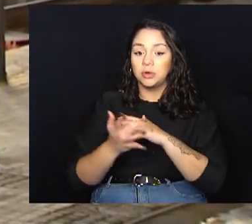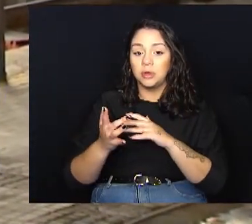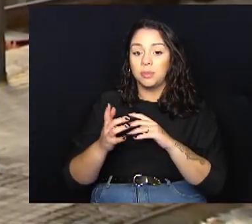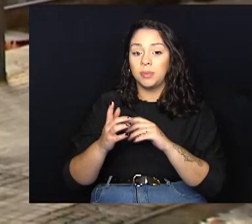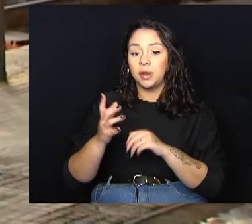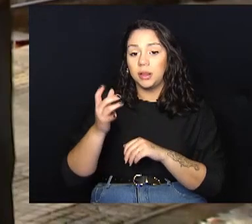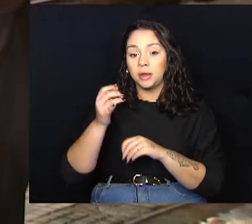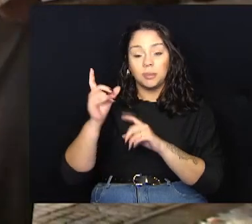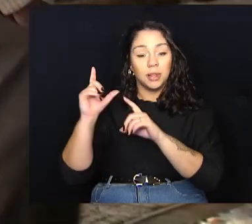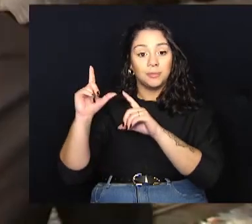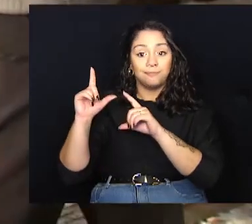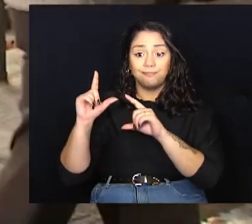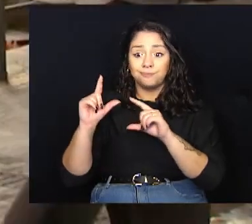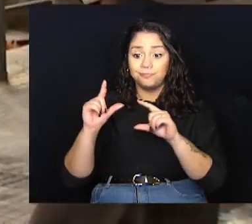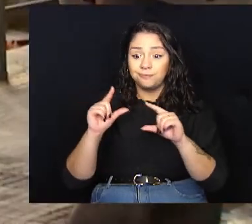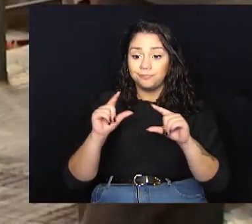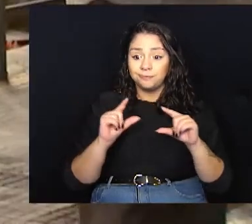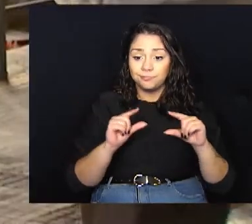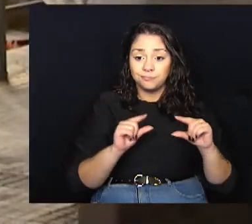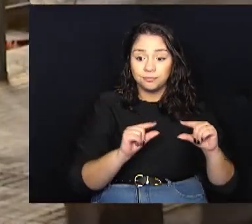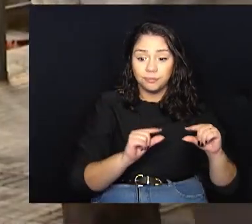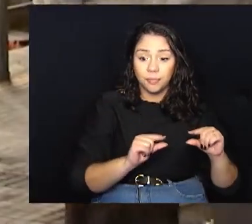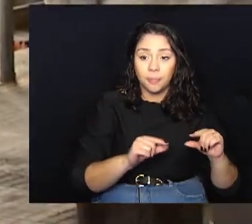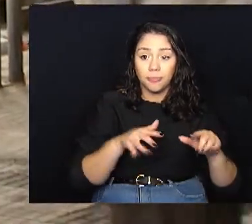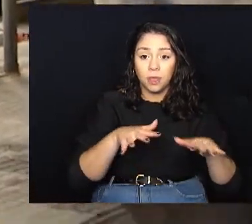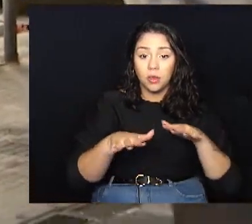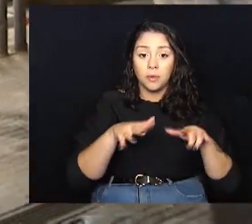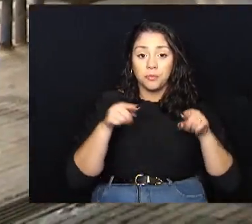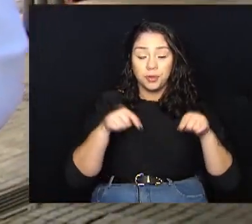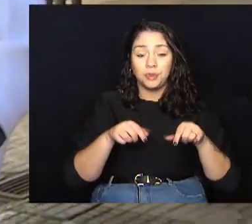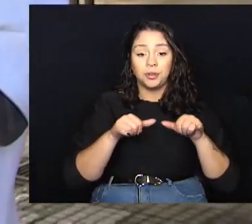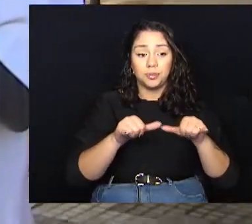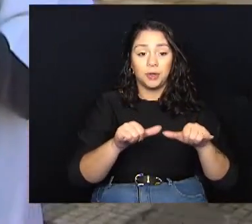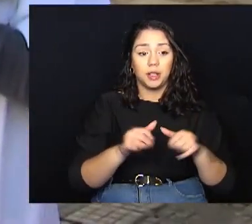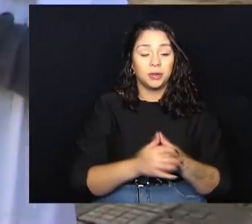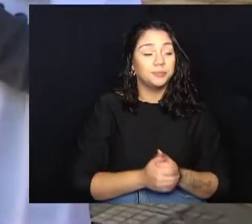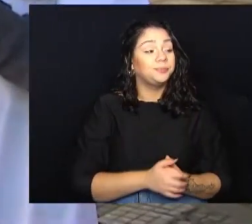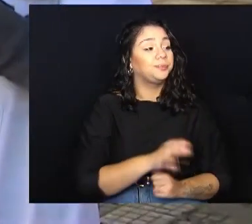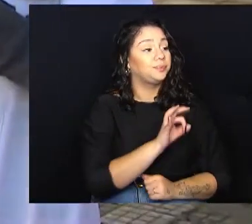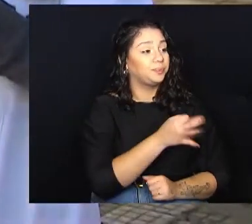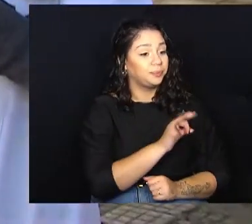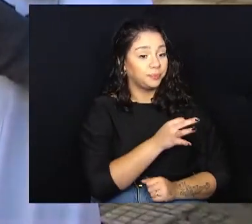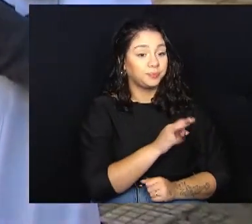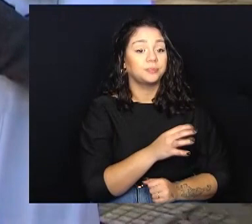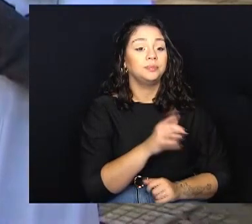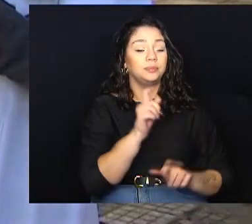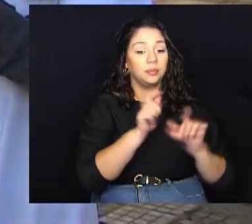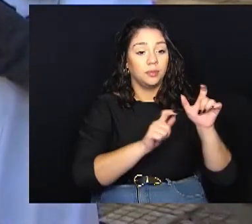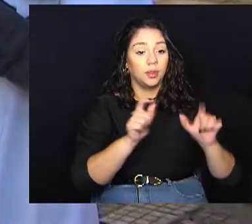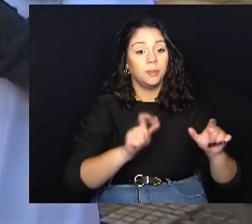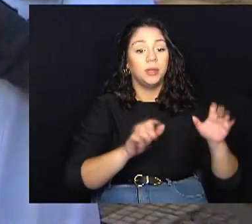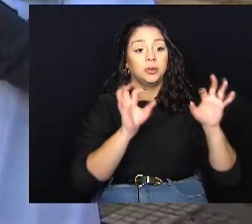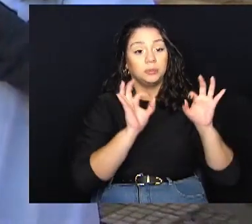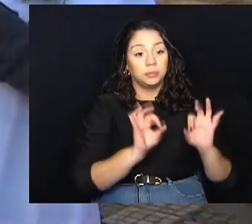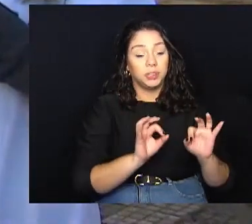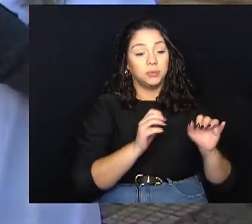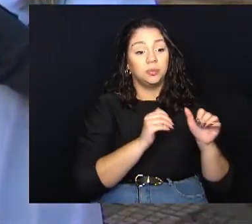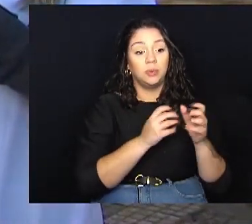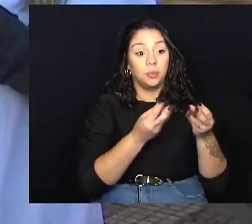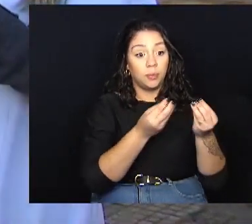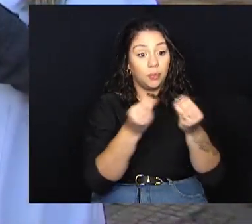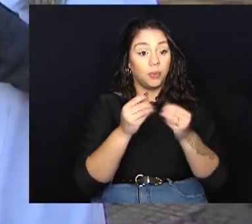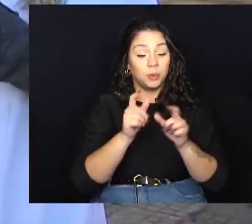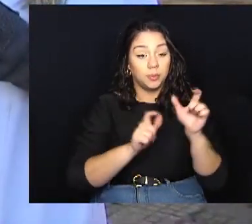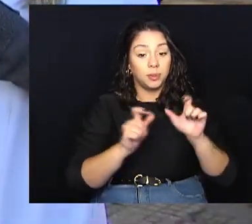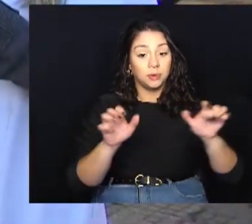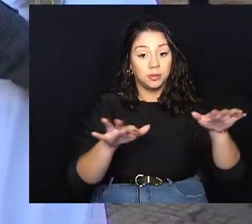reduzir mais ainda o movimento aqui no mercado é isso aí Adriana e o pessoal gente muita gente acompanhando o